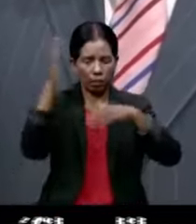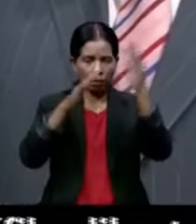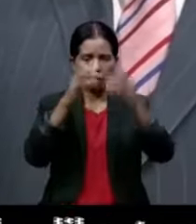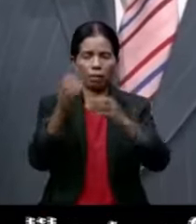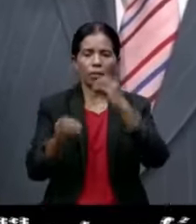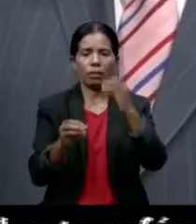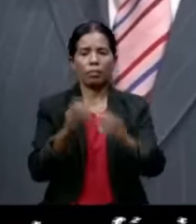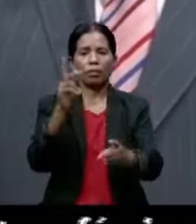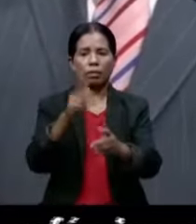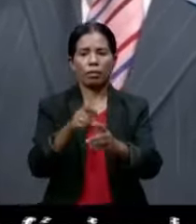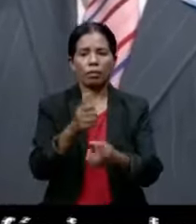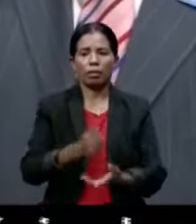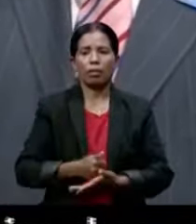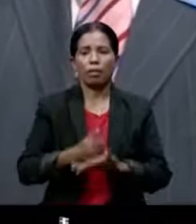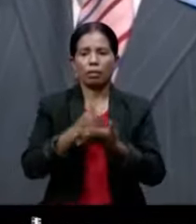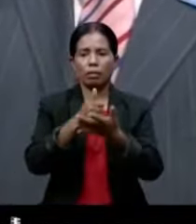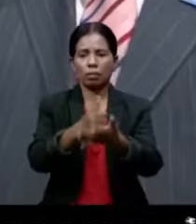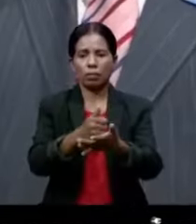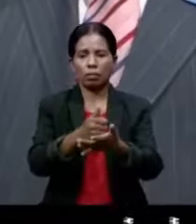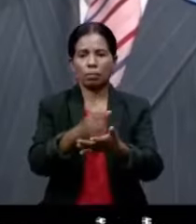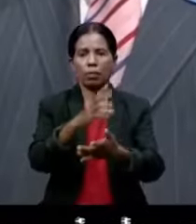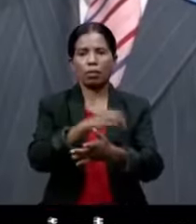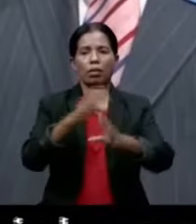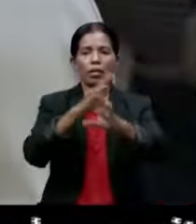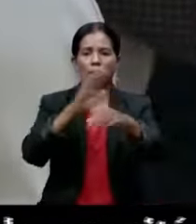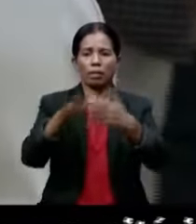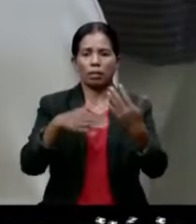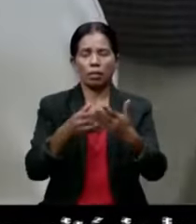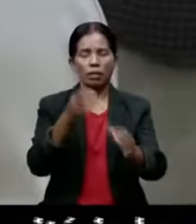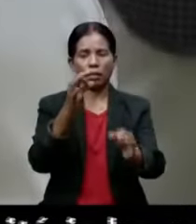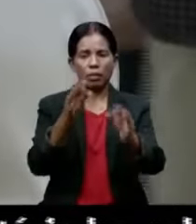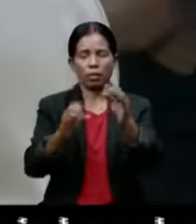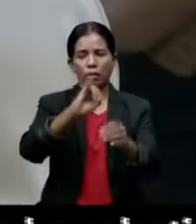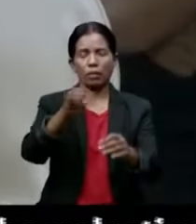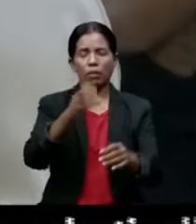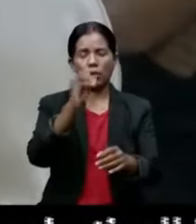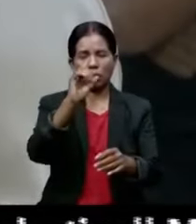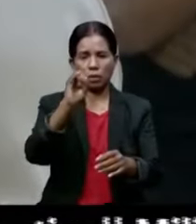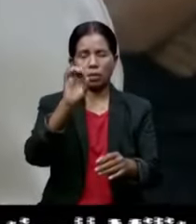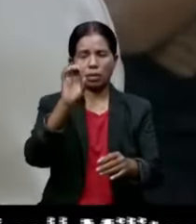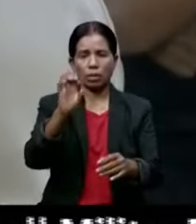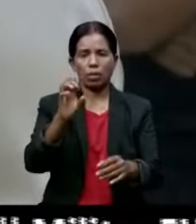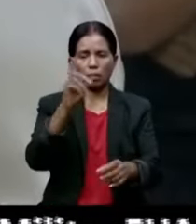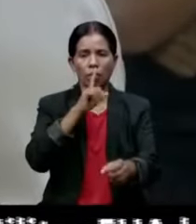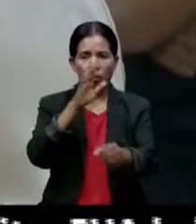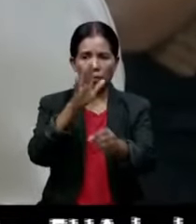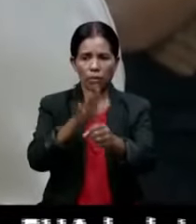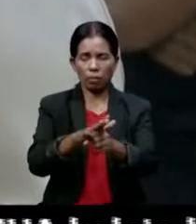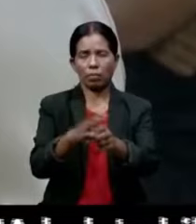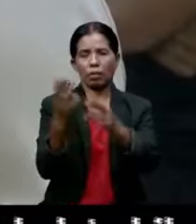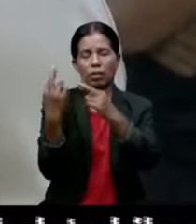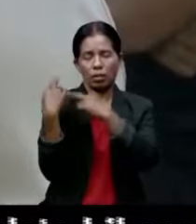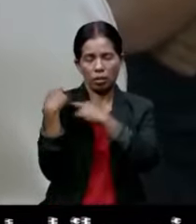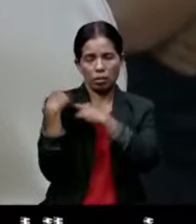combustível para poder atestar a ambulância sira. Mas que não é, José Mos promete ser contacto direito para